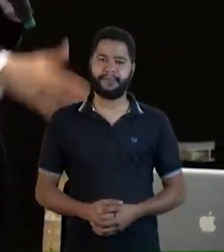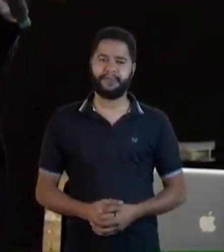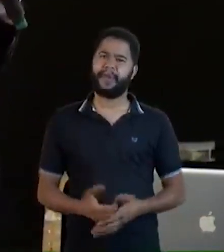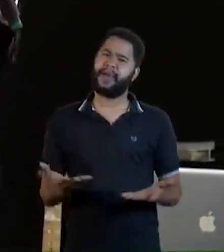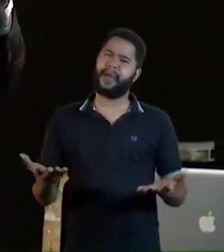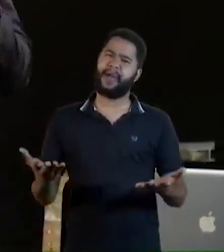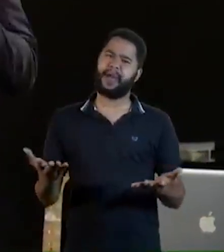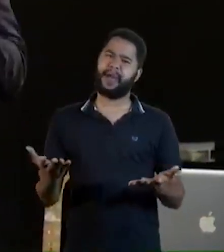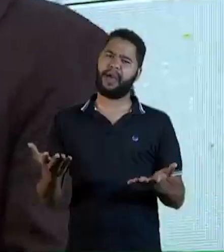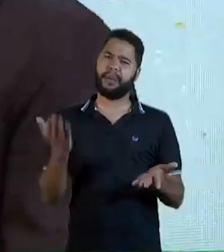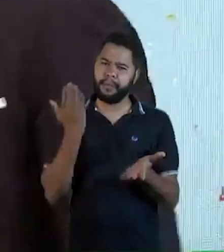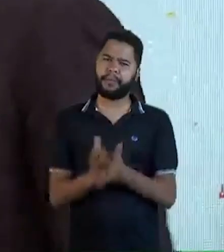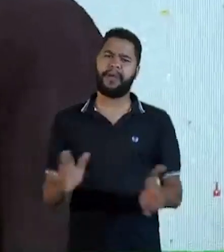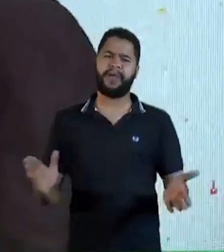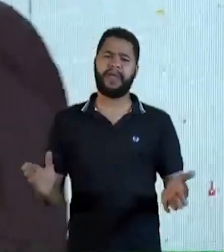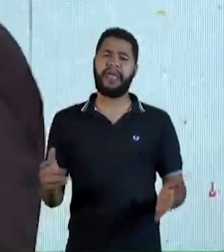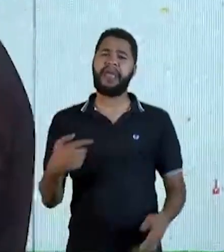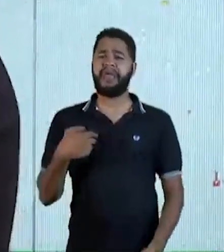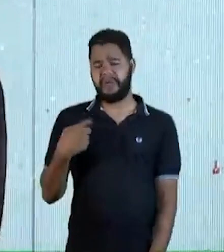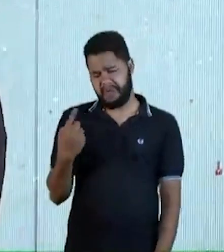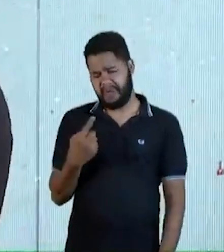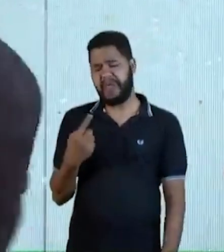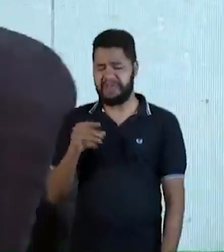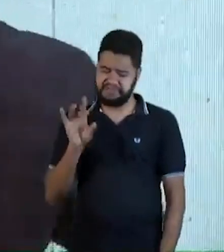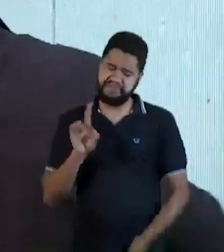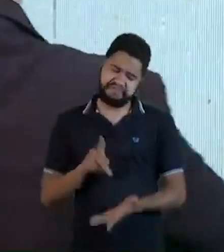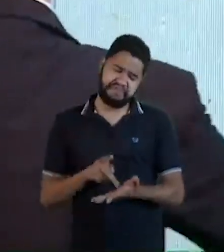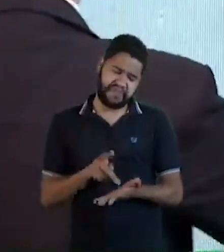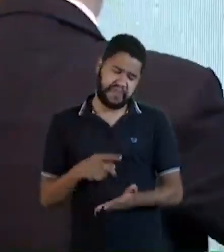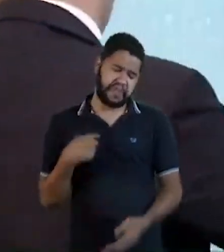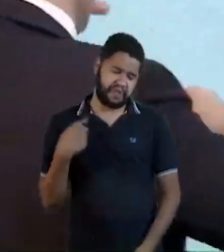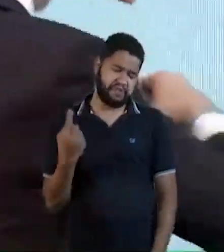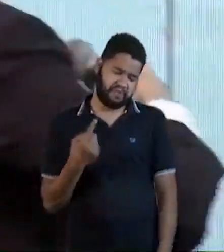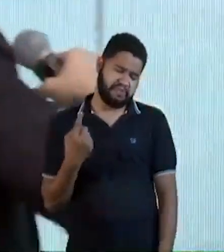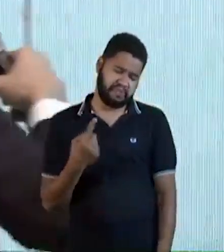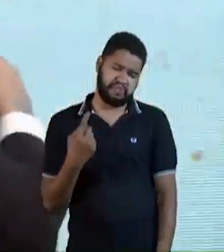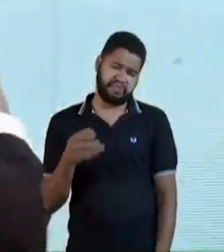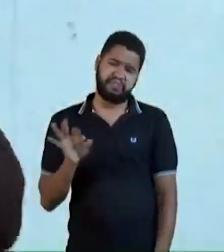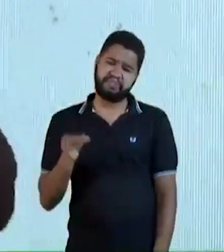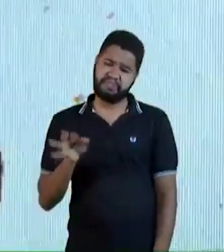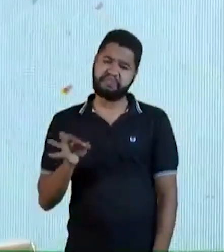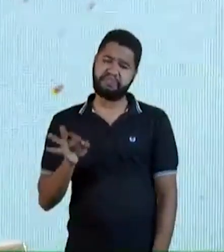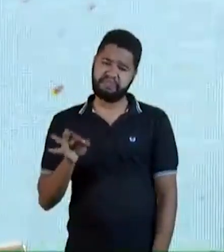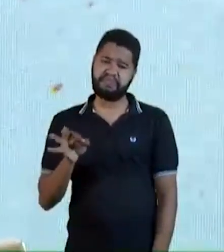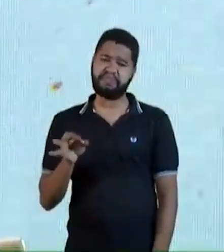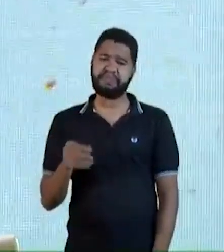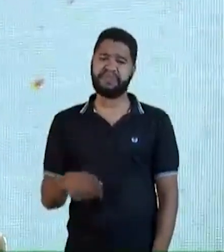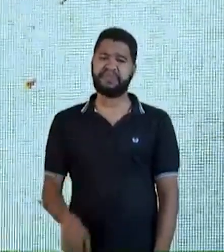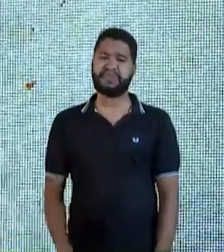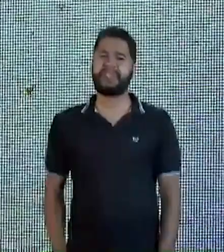e o solitário é eu tenho que ficar sozinho mesmo eu louco